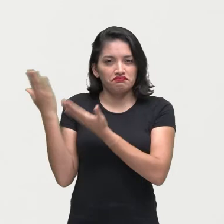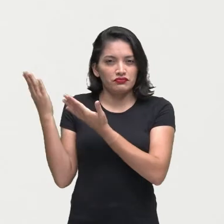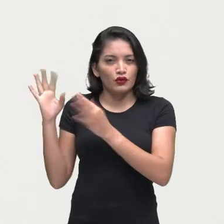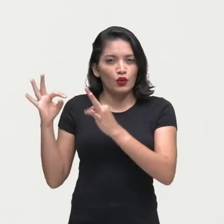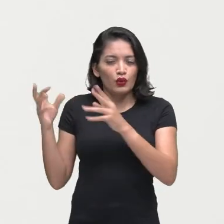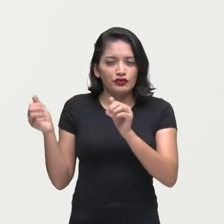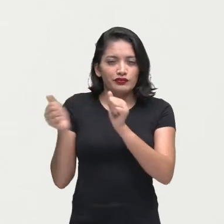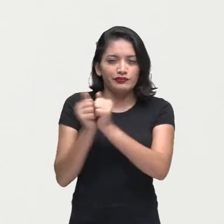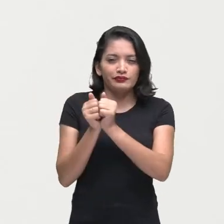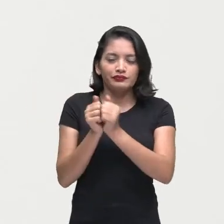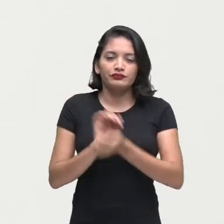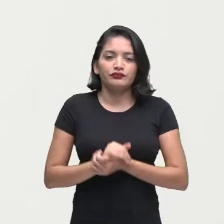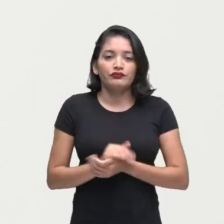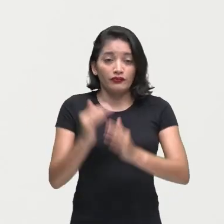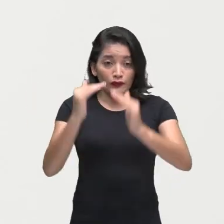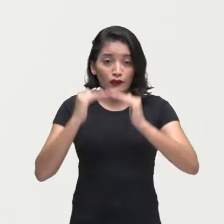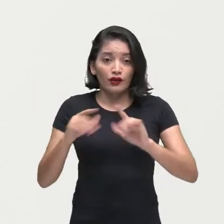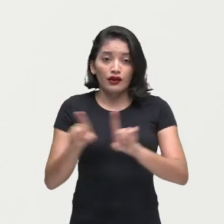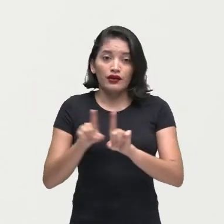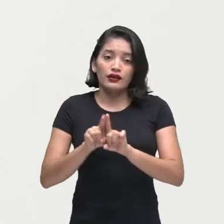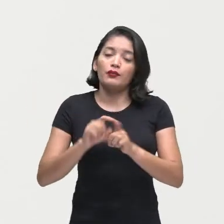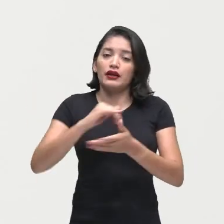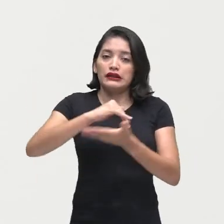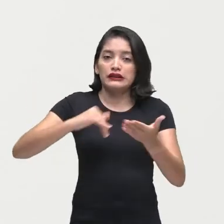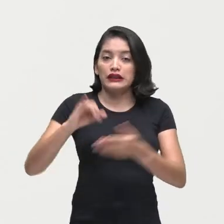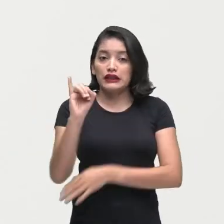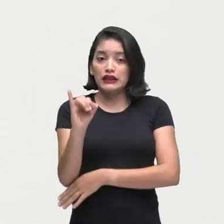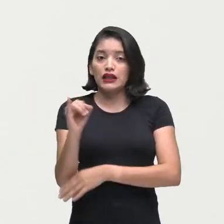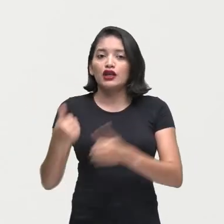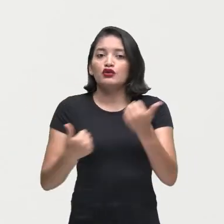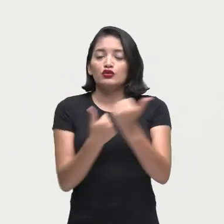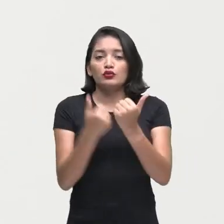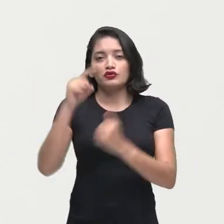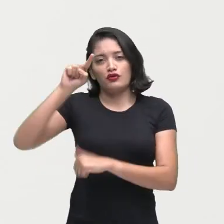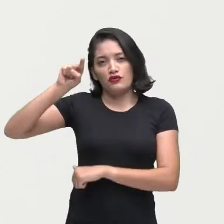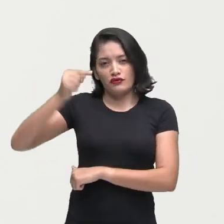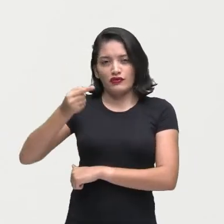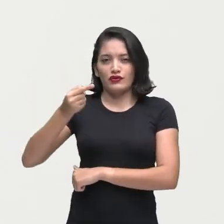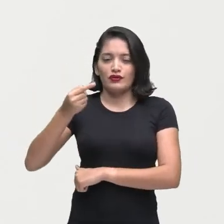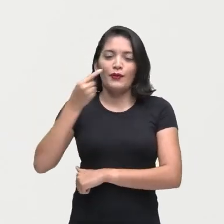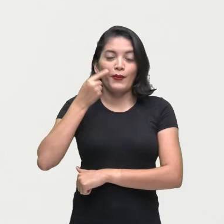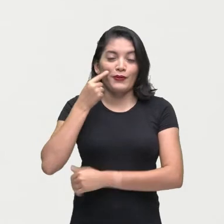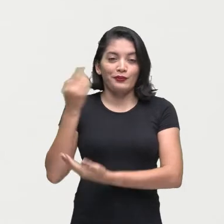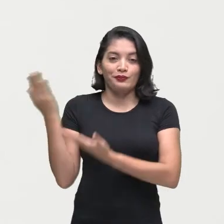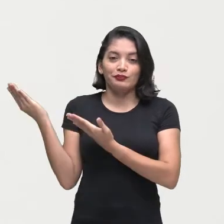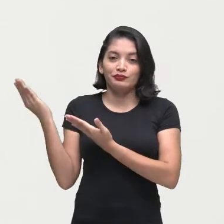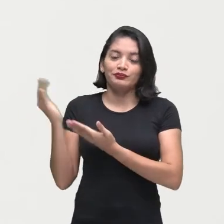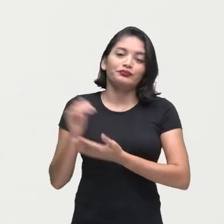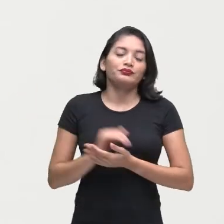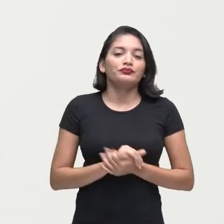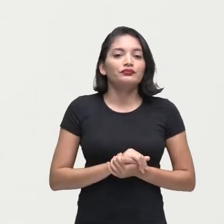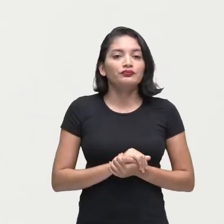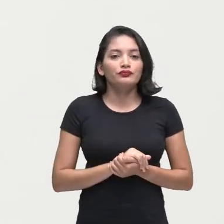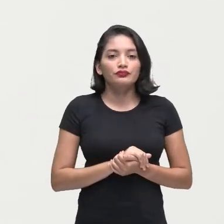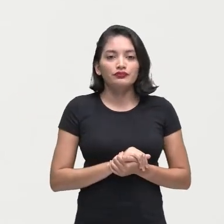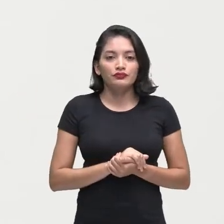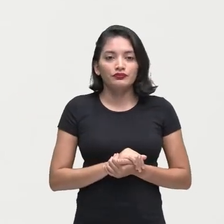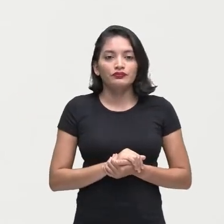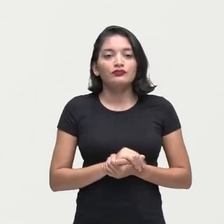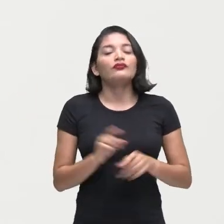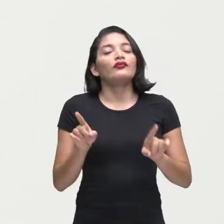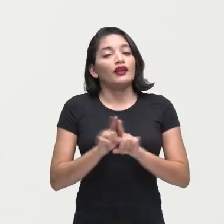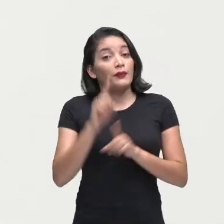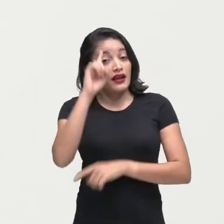unido próximo a mesma coisa tirei substituir pela apóstrofo e ficou todo mundo junto Jesus a